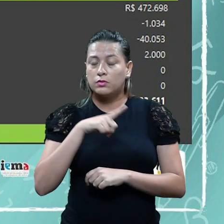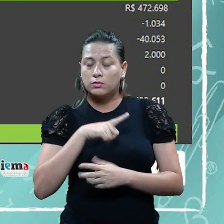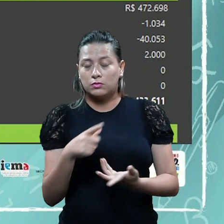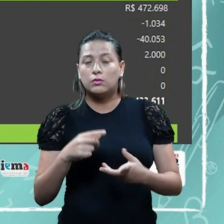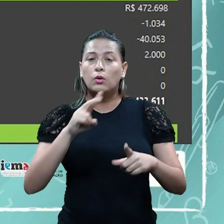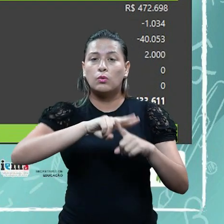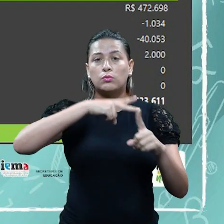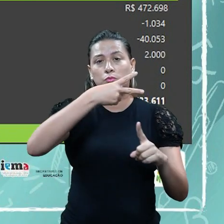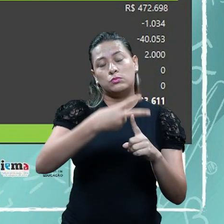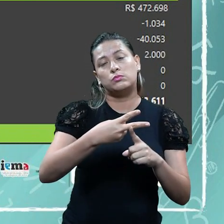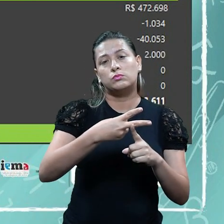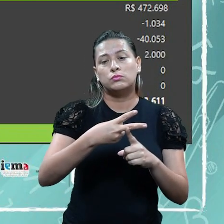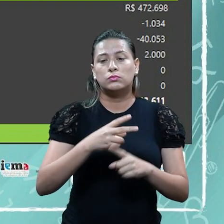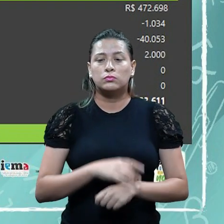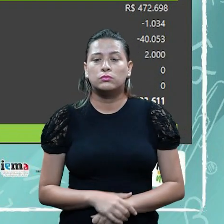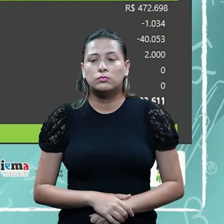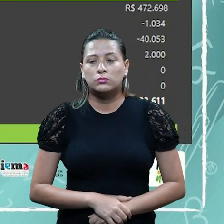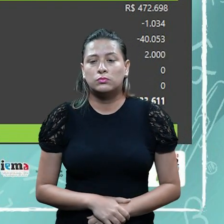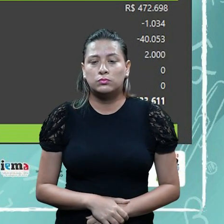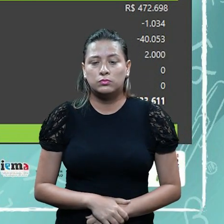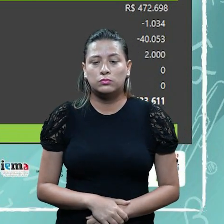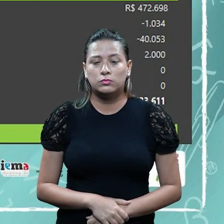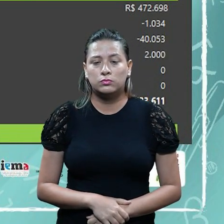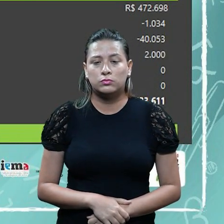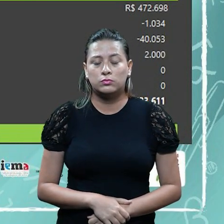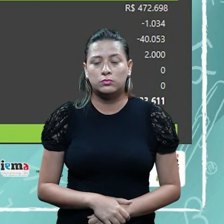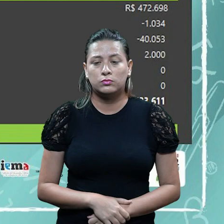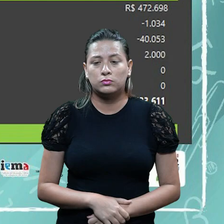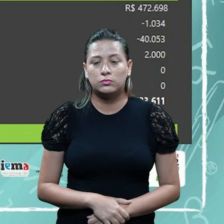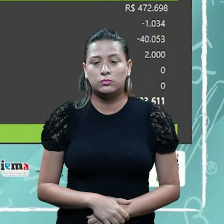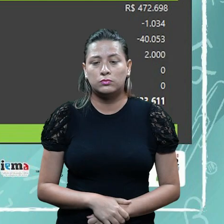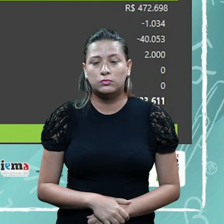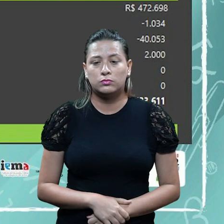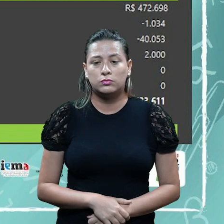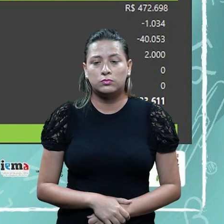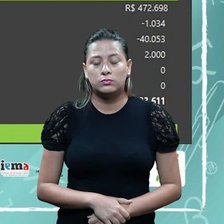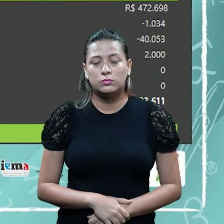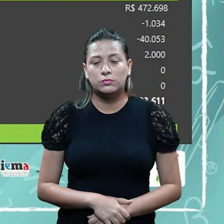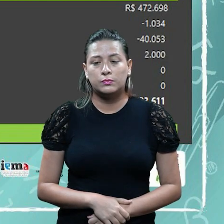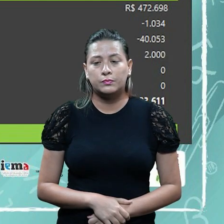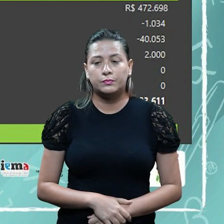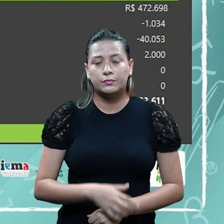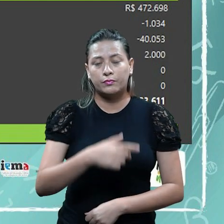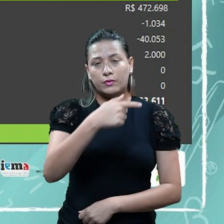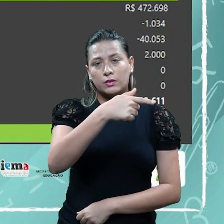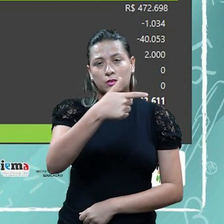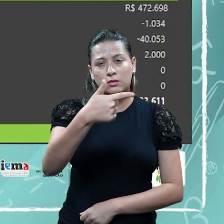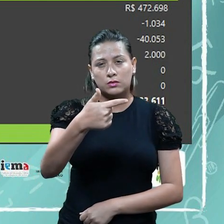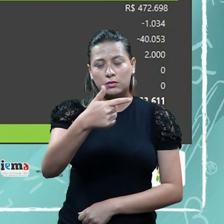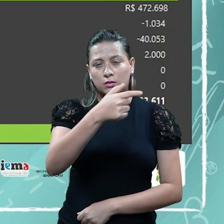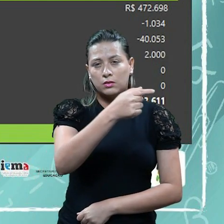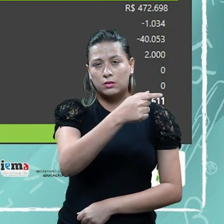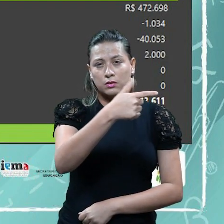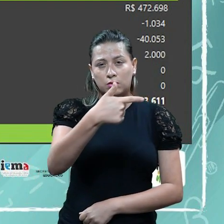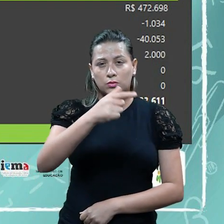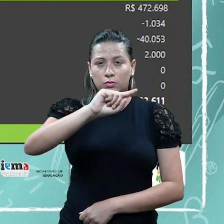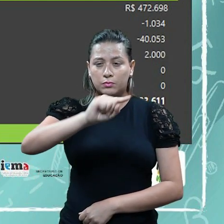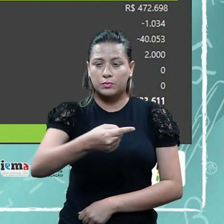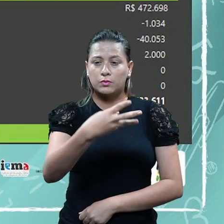no caso, ela obteve lá na sua, tem disponível como lucratividade R$ 72.450.